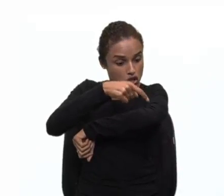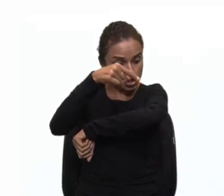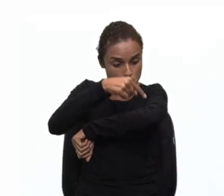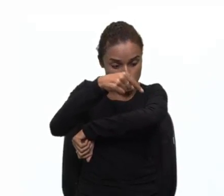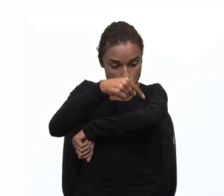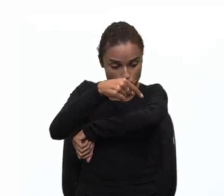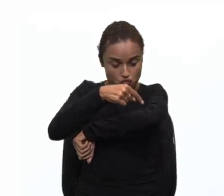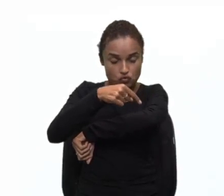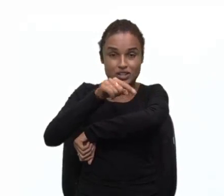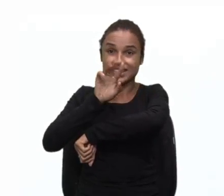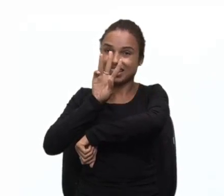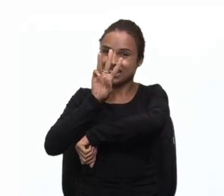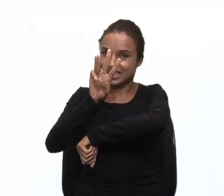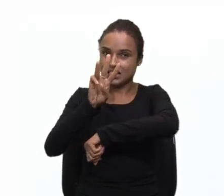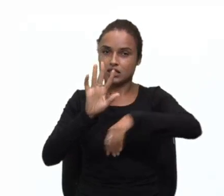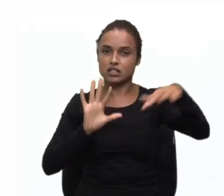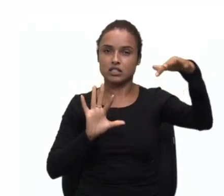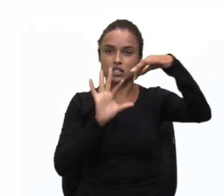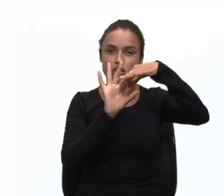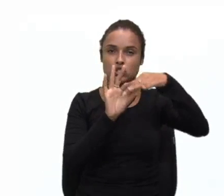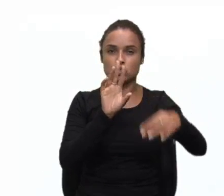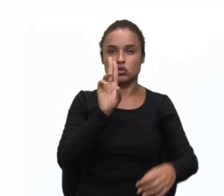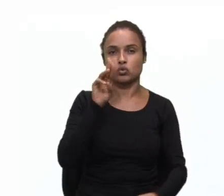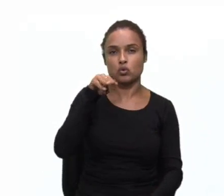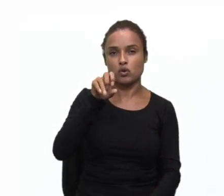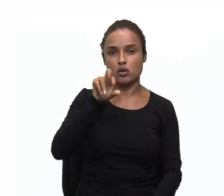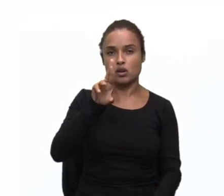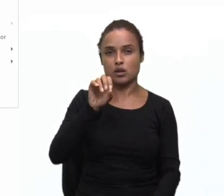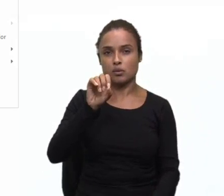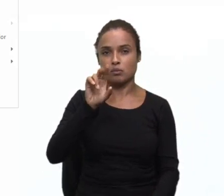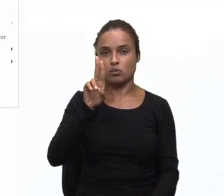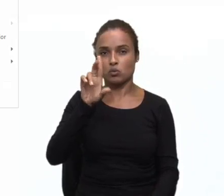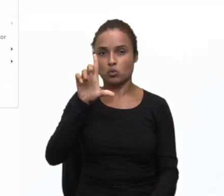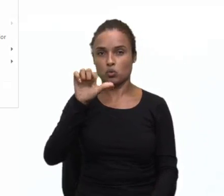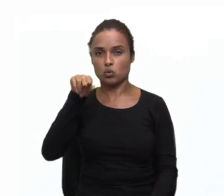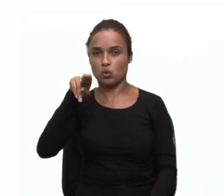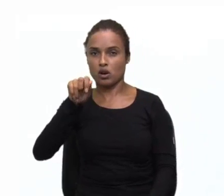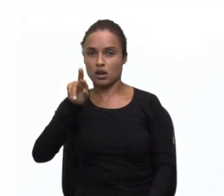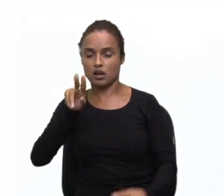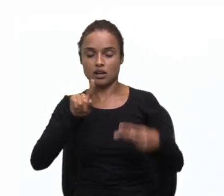articulação húmero-ulnar, a articulação húmero-radial